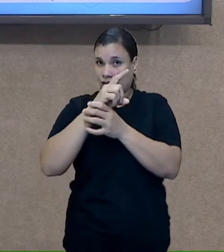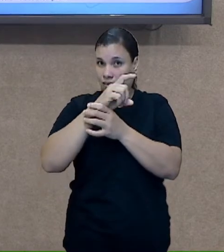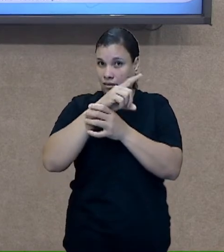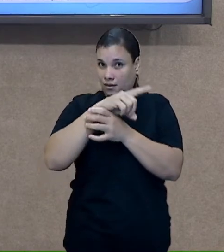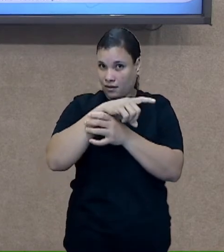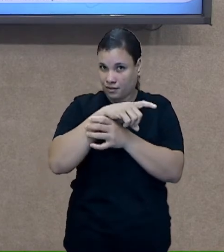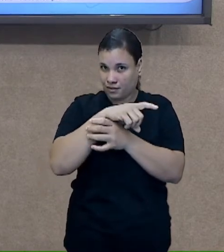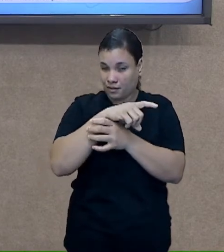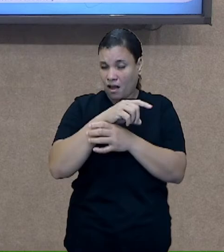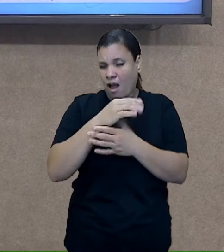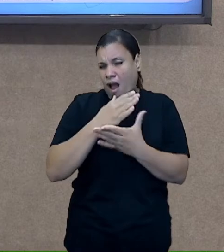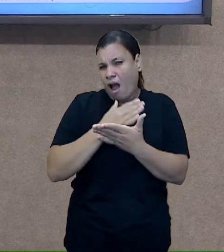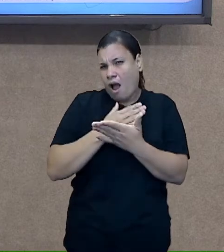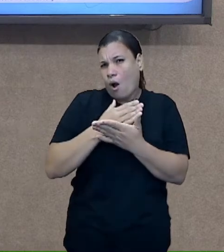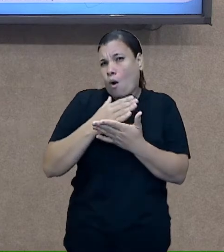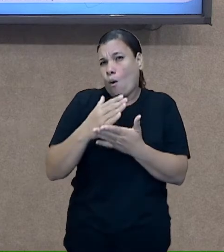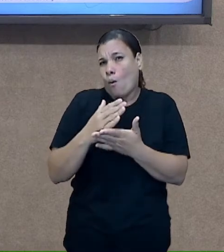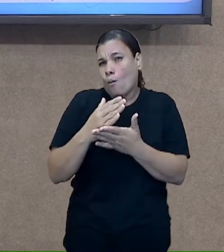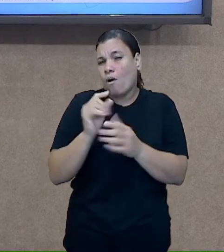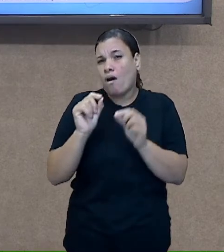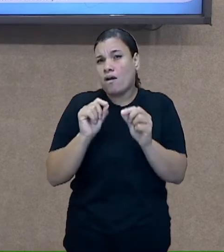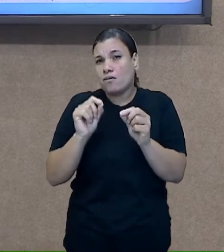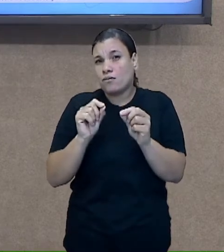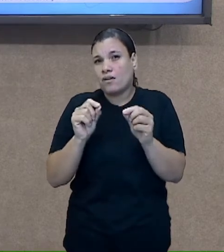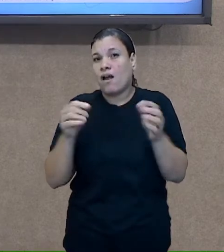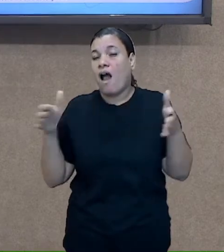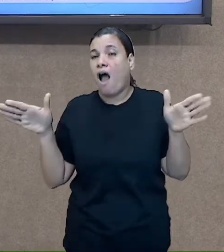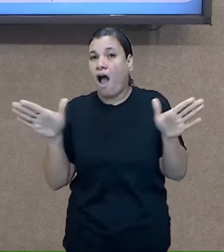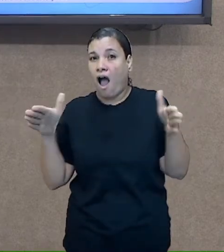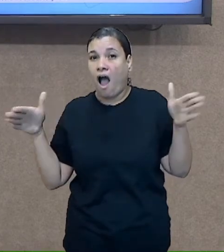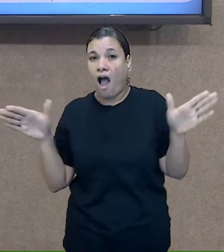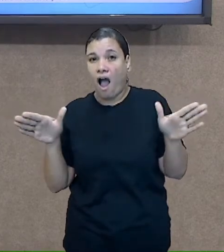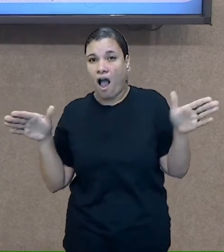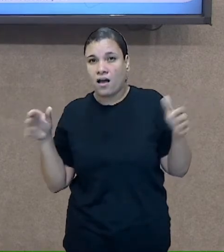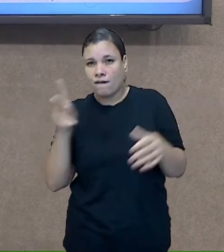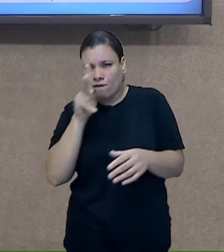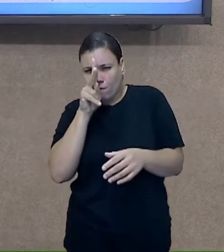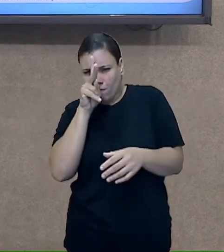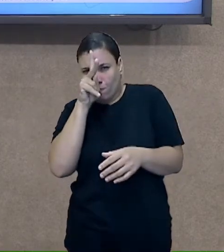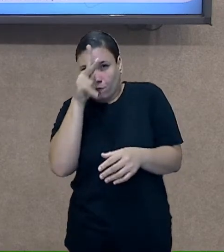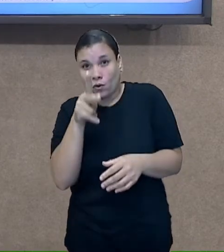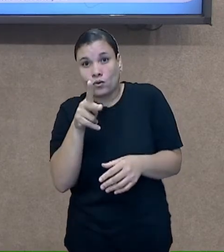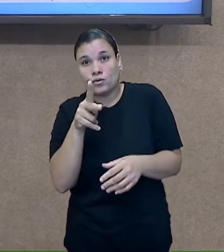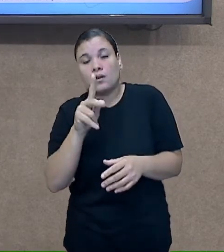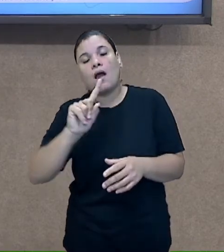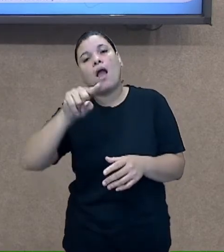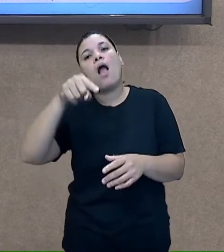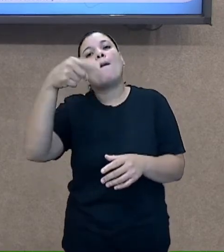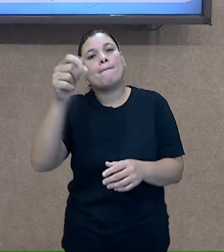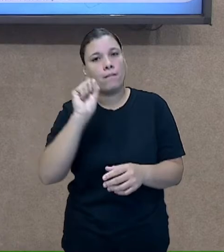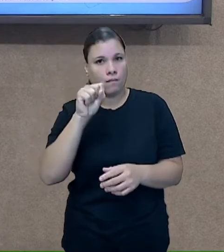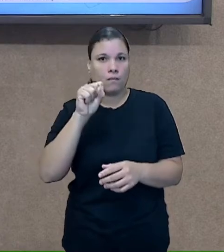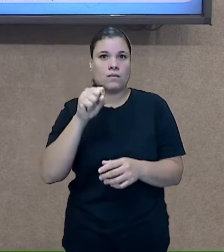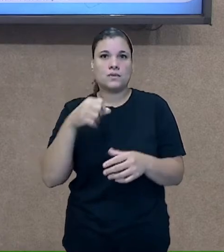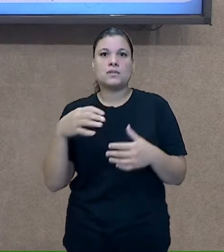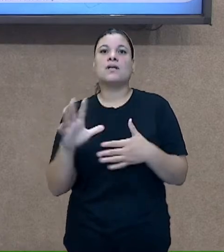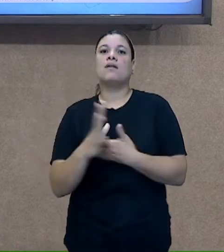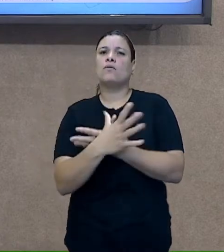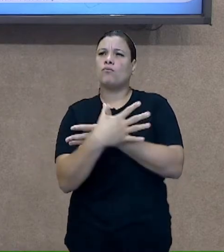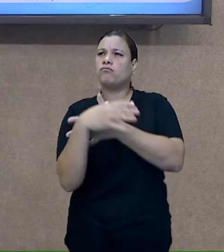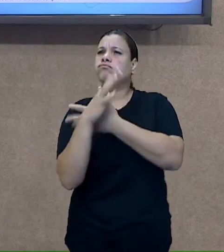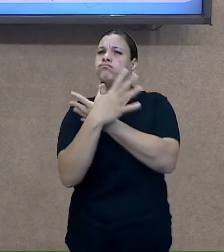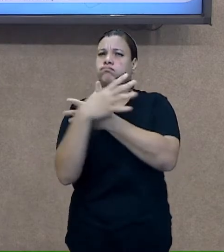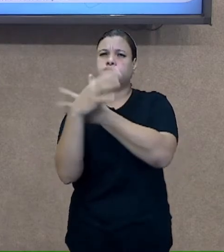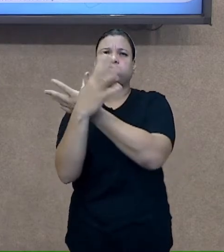fazer esse voo sem nenhum problema, sem nenhum dano. Quando a gente é pequeno, a gente tem mania, né? Acha